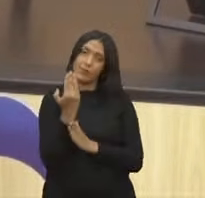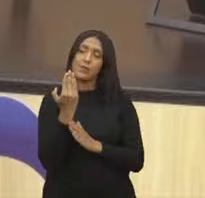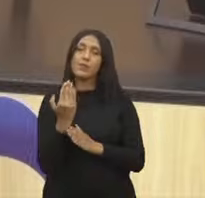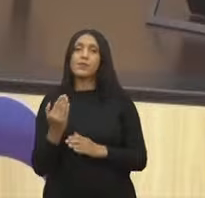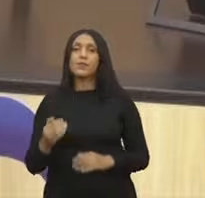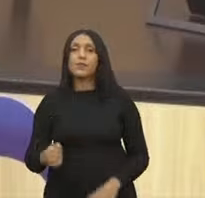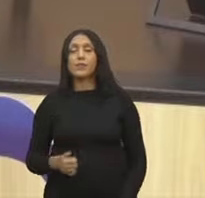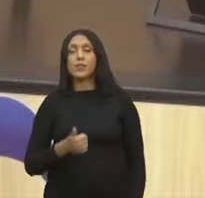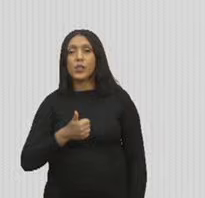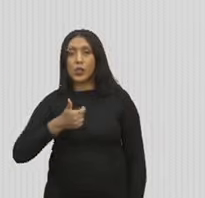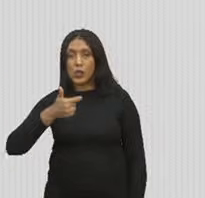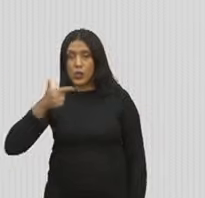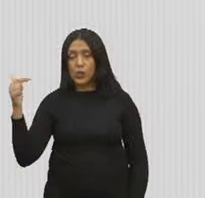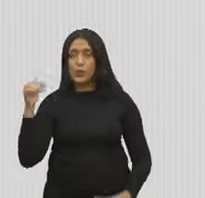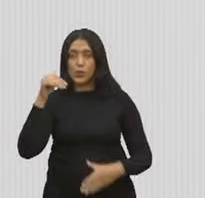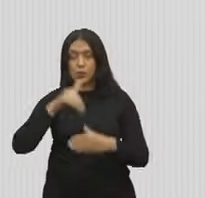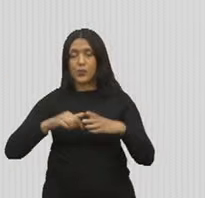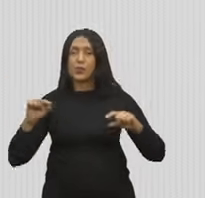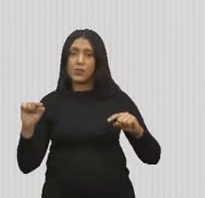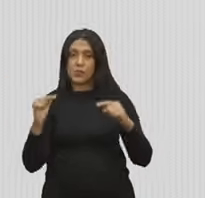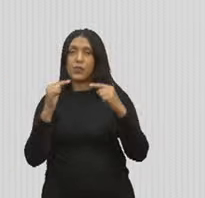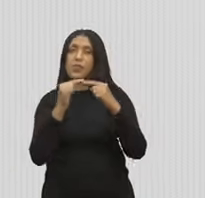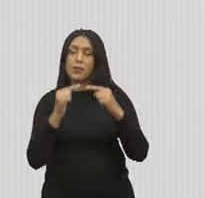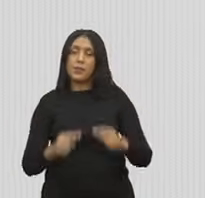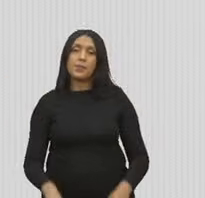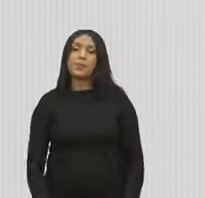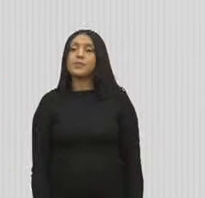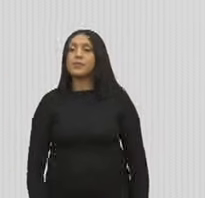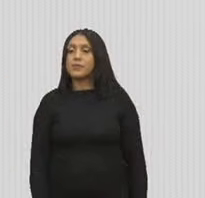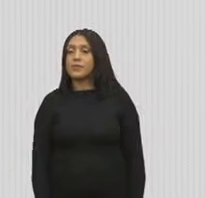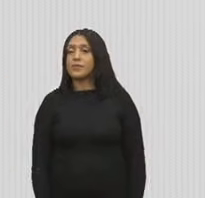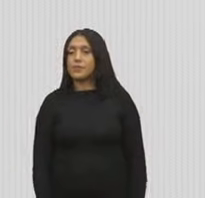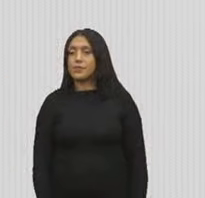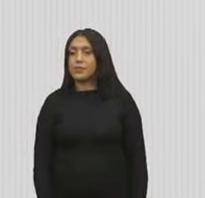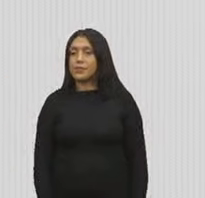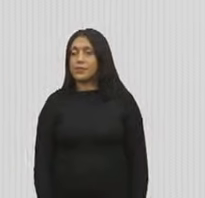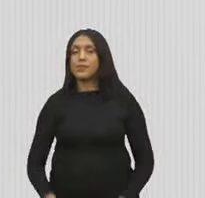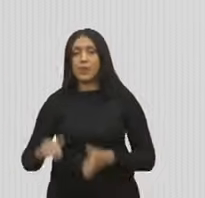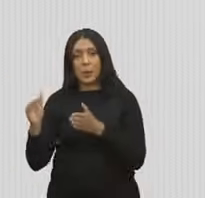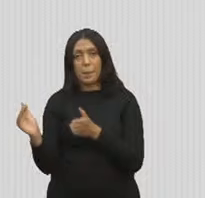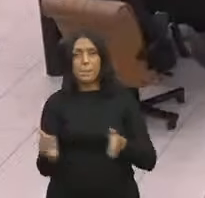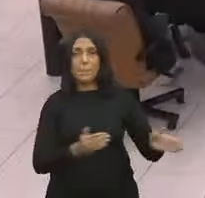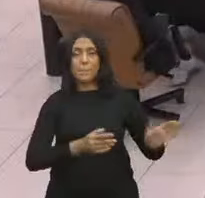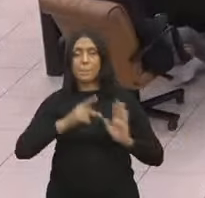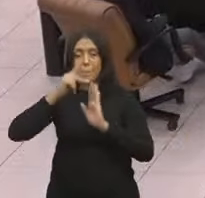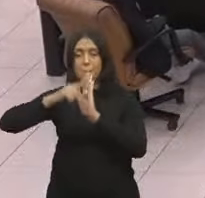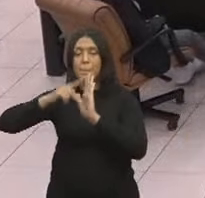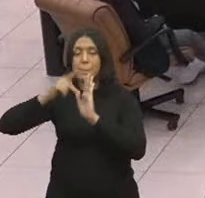com 12 votos favoráveis. Próximo projeto.